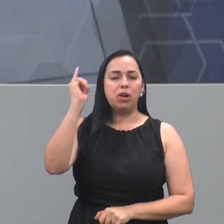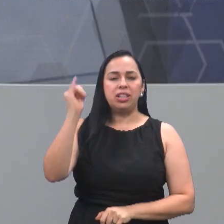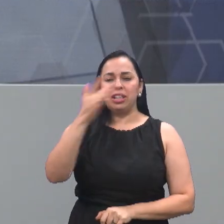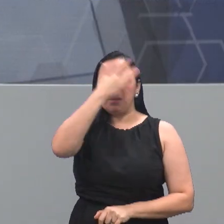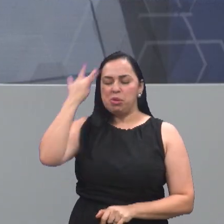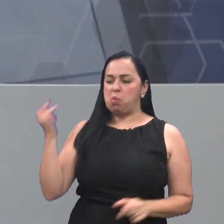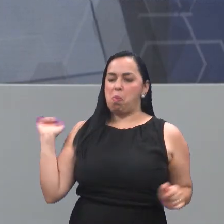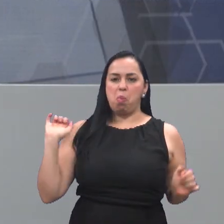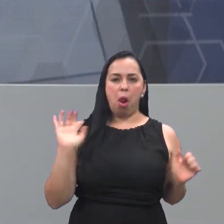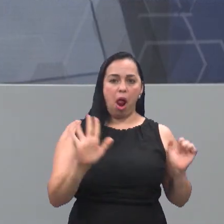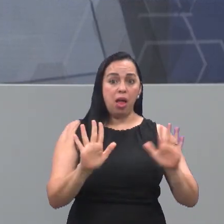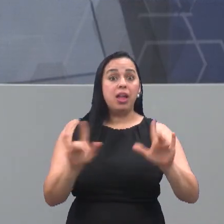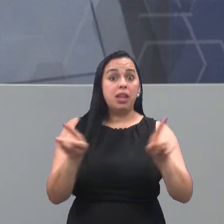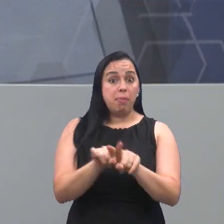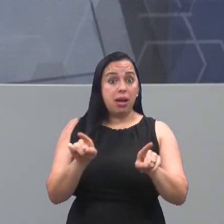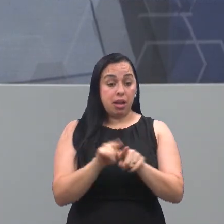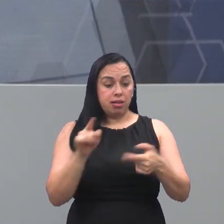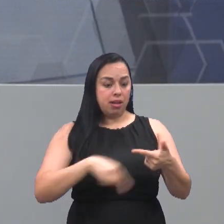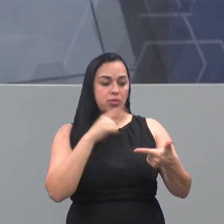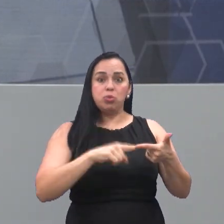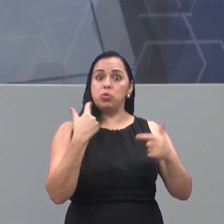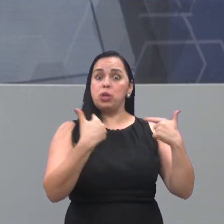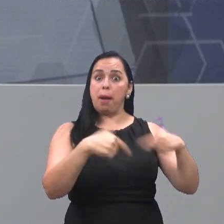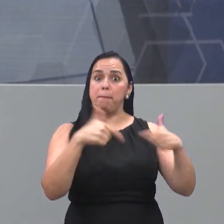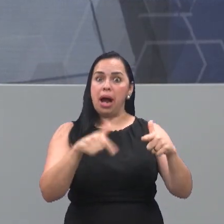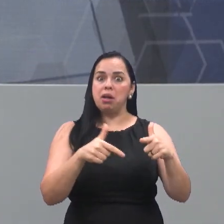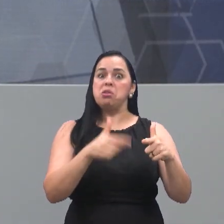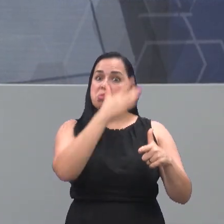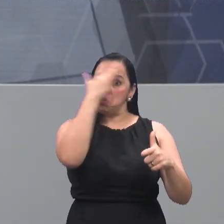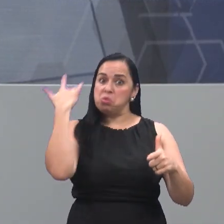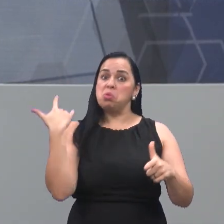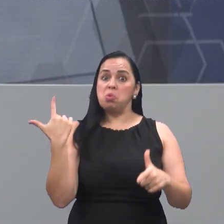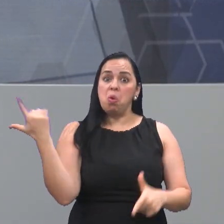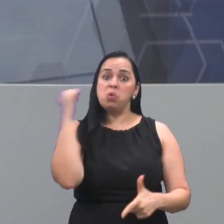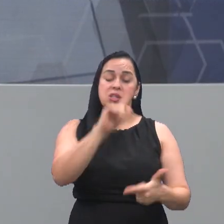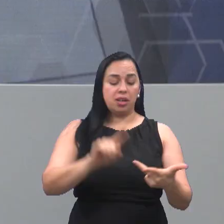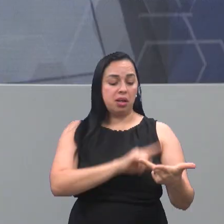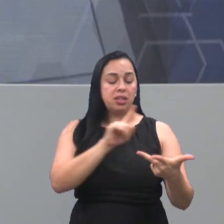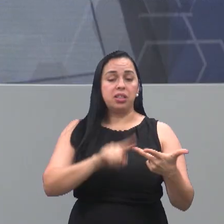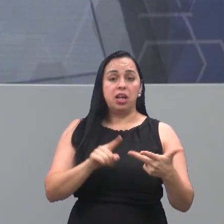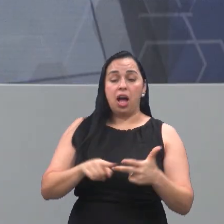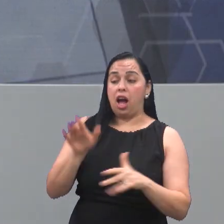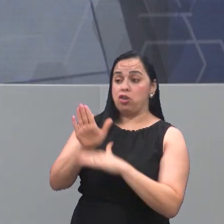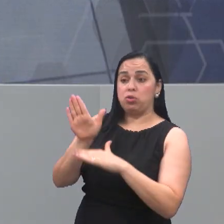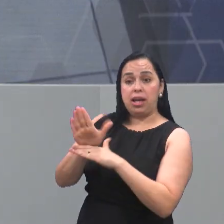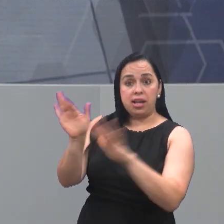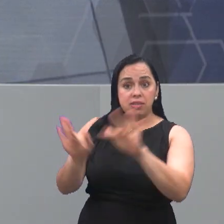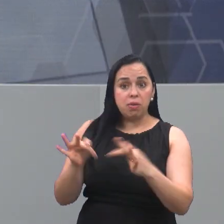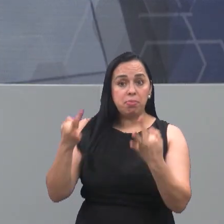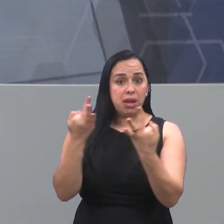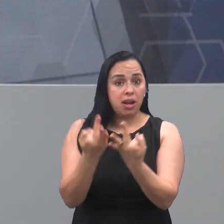de empregos gerados, de famílias atendidas, de separação correta